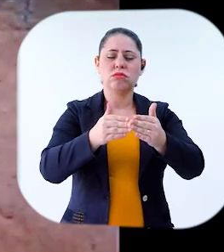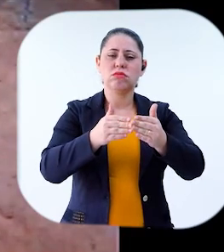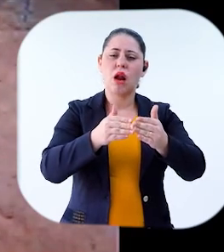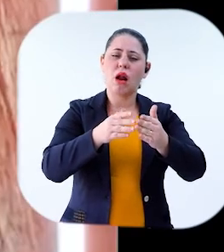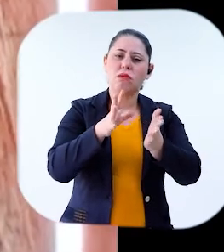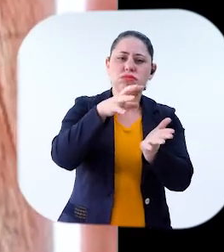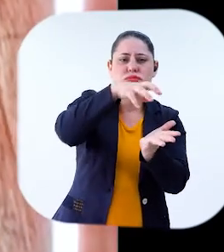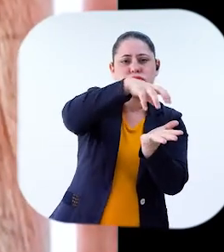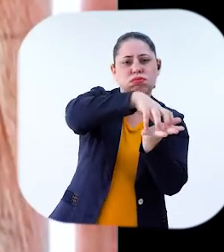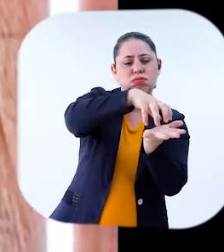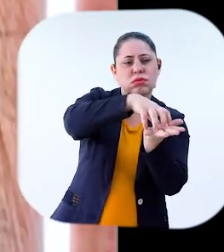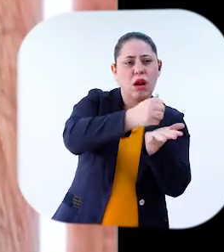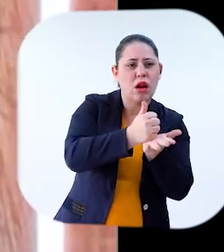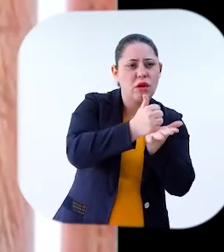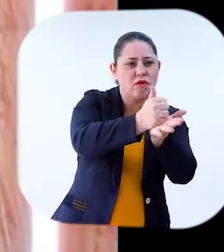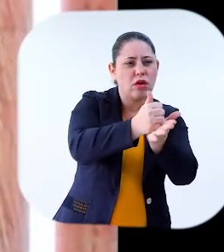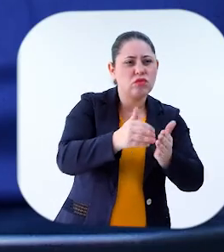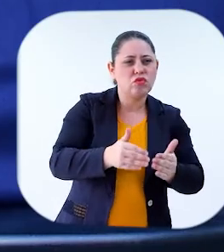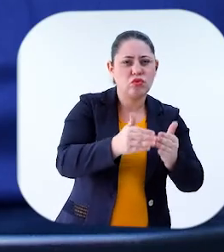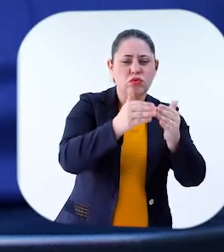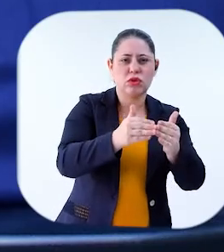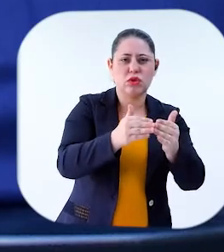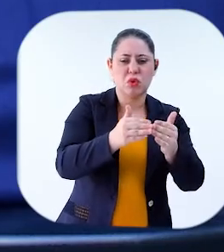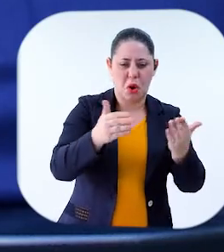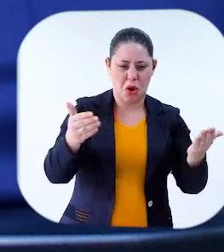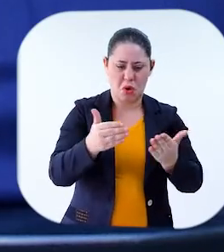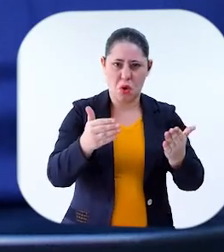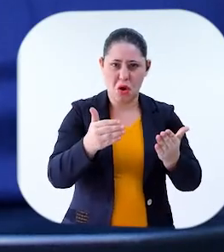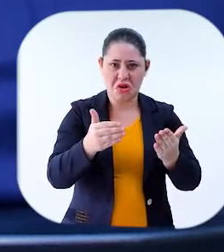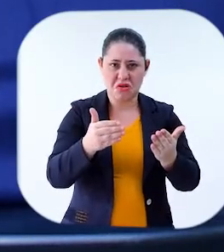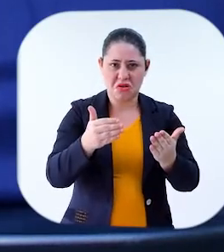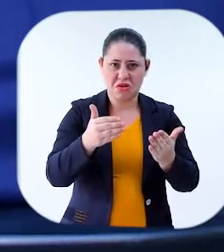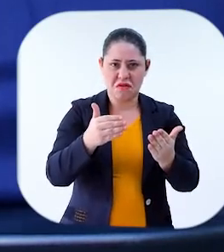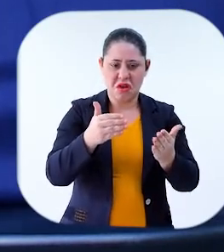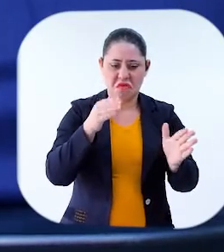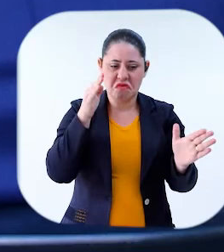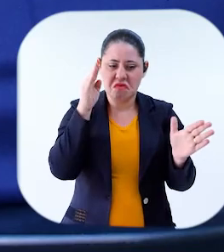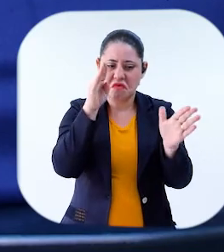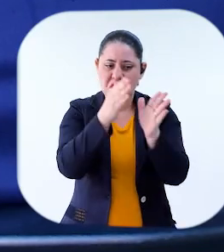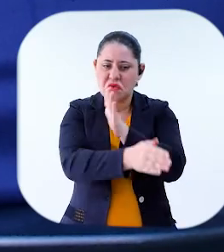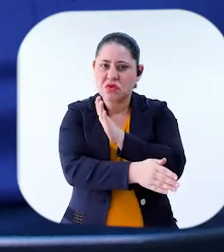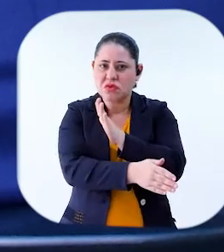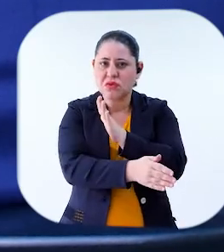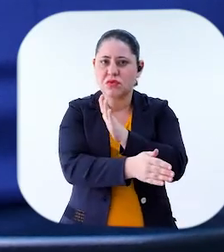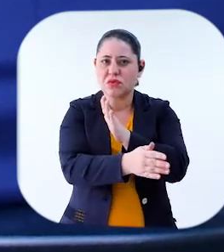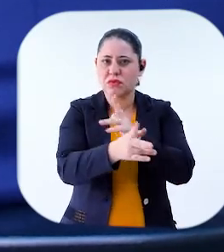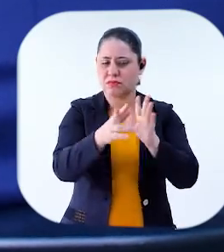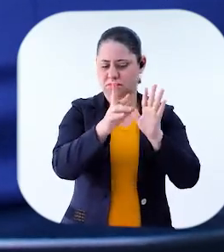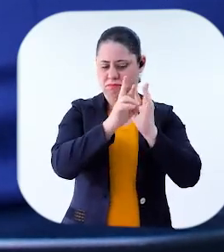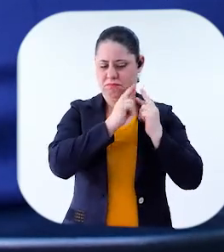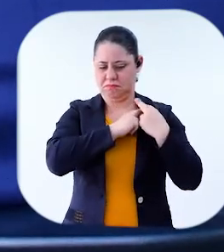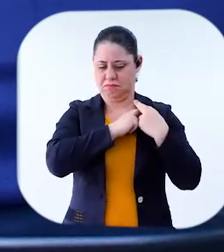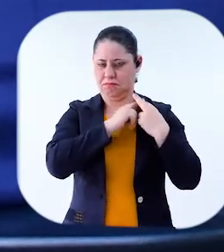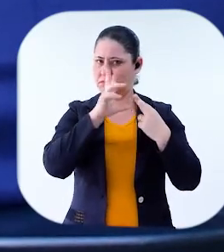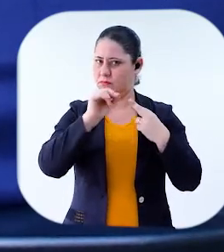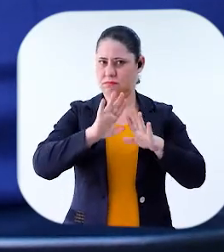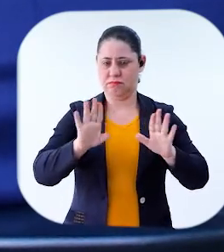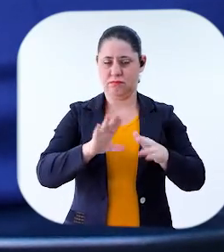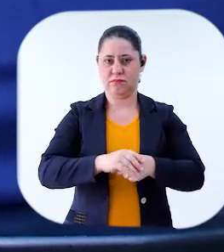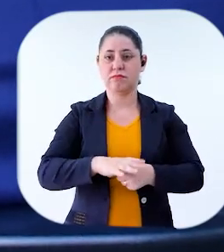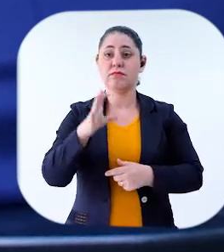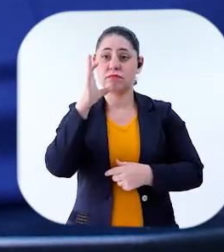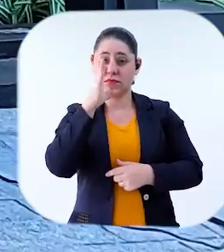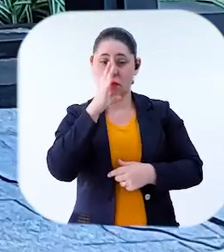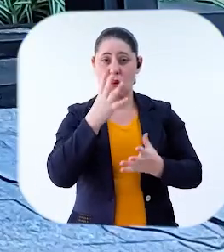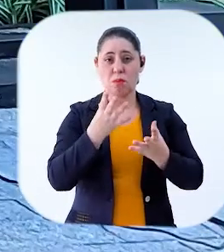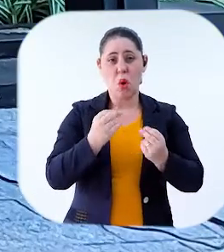aldeias, né? E não vai ser dessa vez que eles vão se eximir dessa responsabilidade também, né? Você acompanha já na